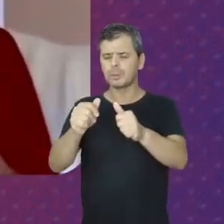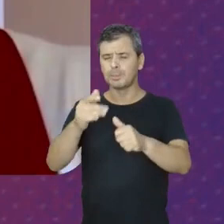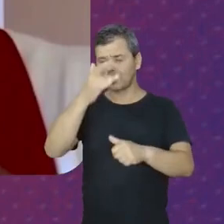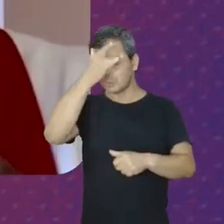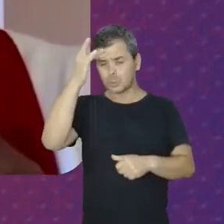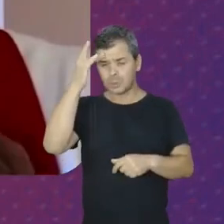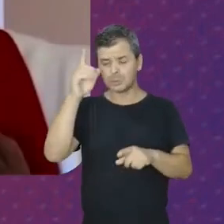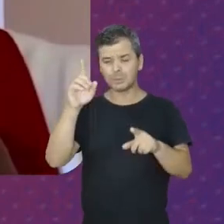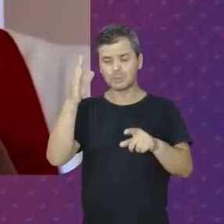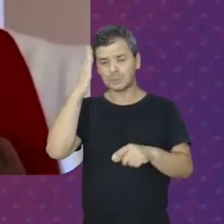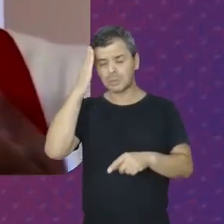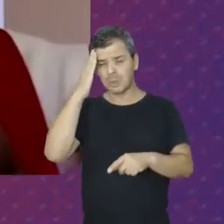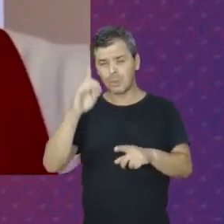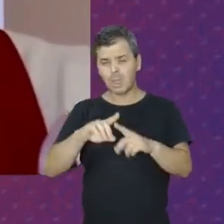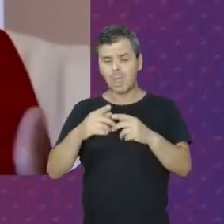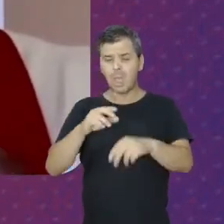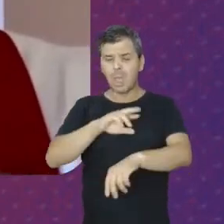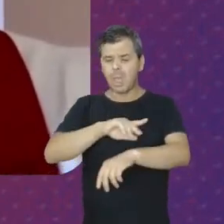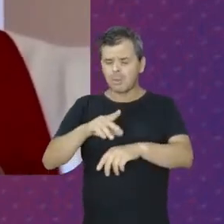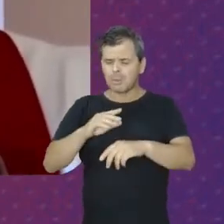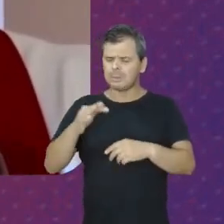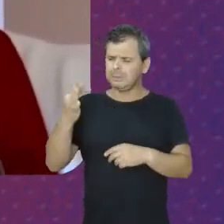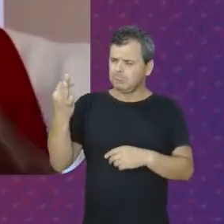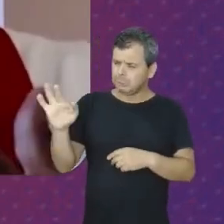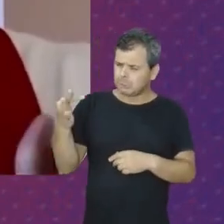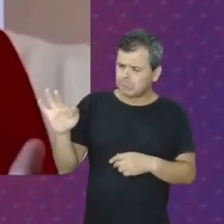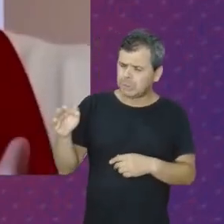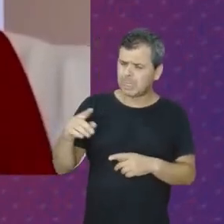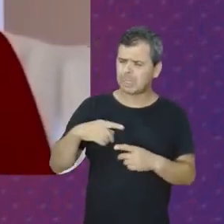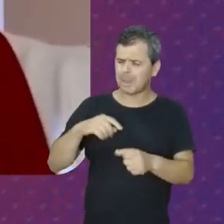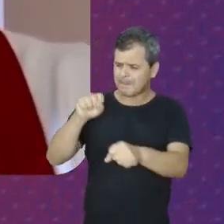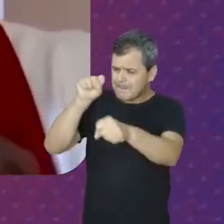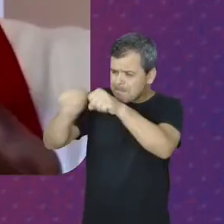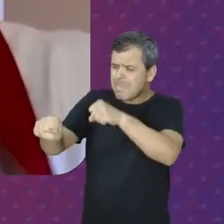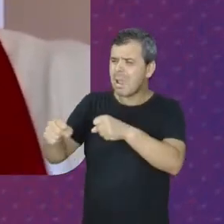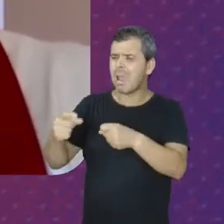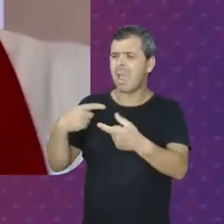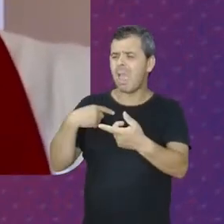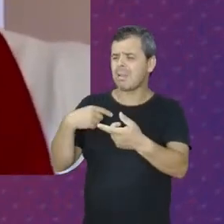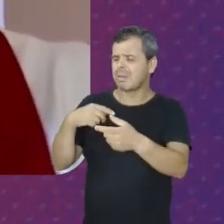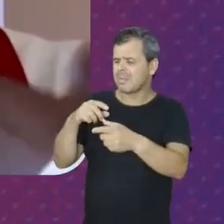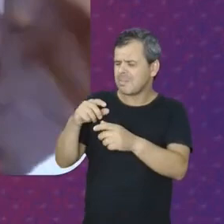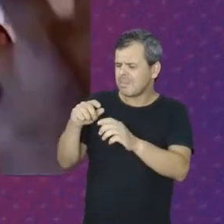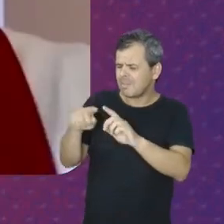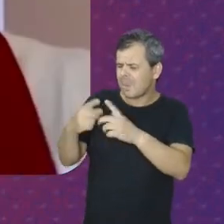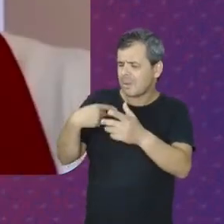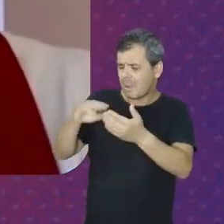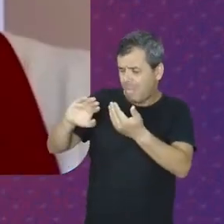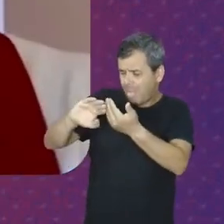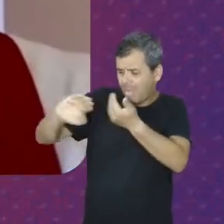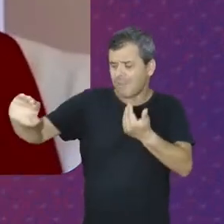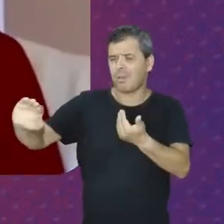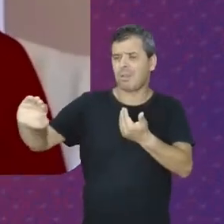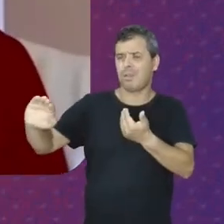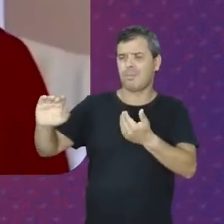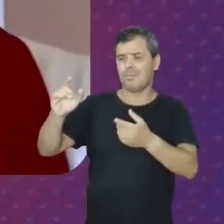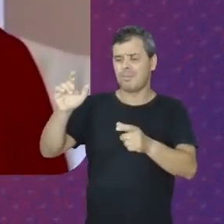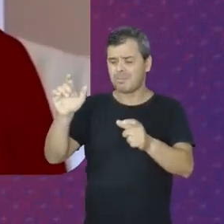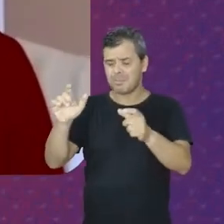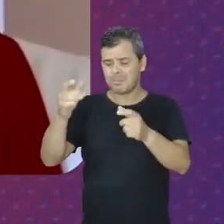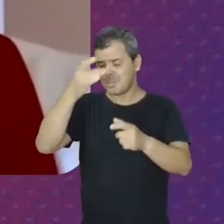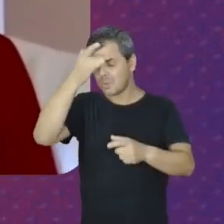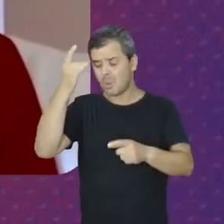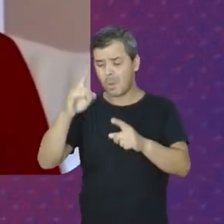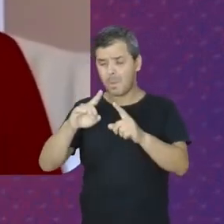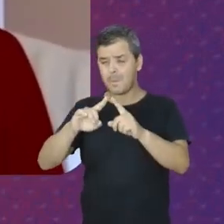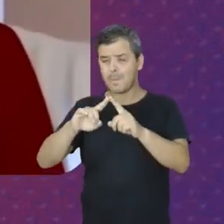que o racismo ele causa dor, ele mata, ele fere, ele afasta as pessoas, mas